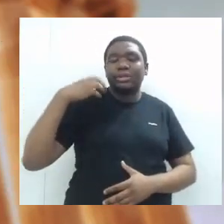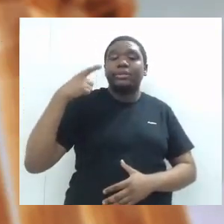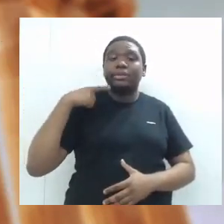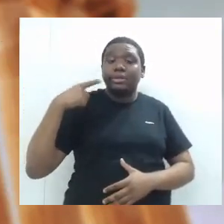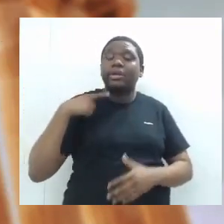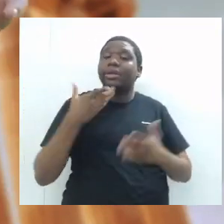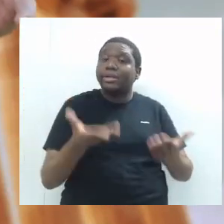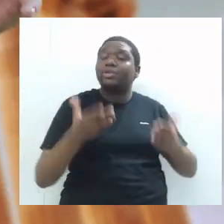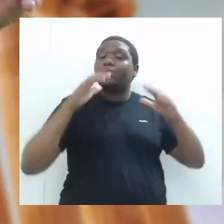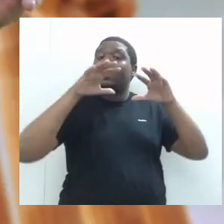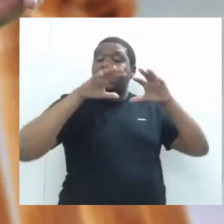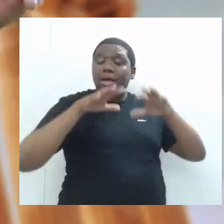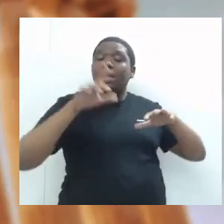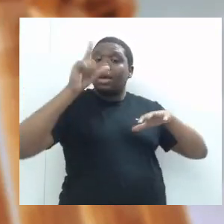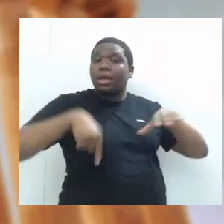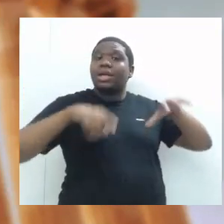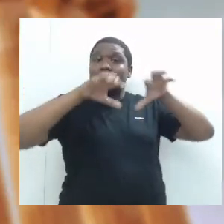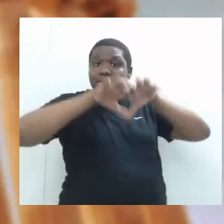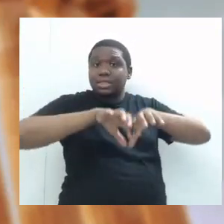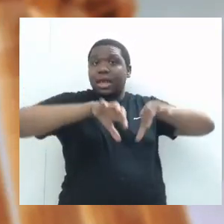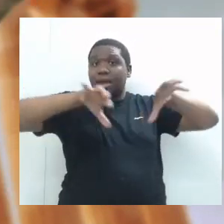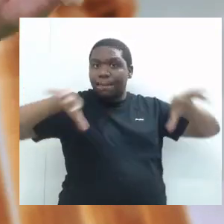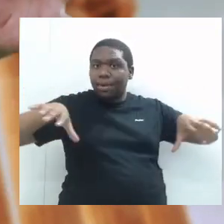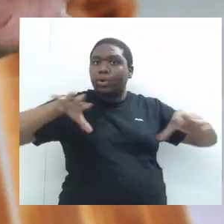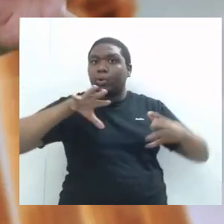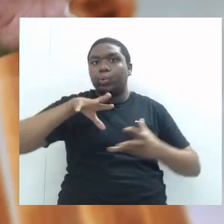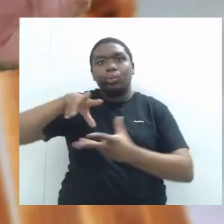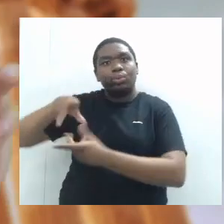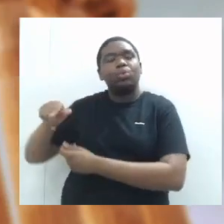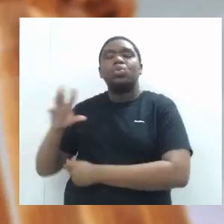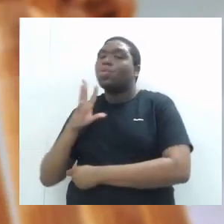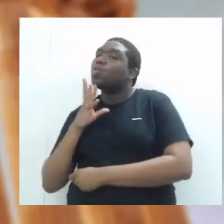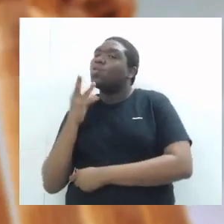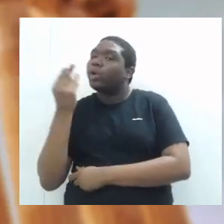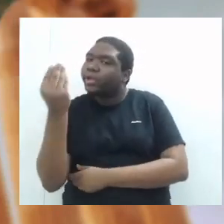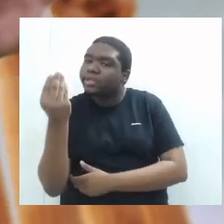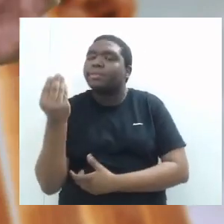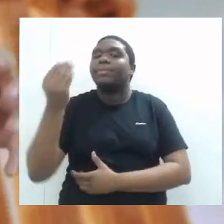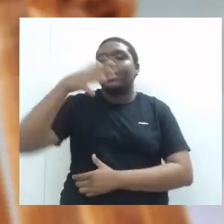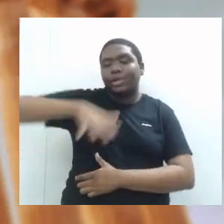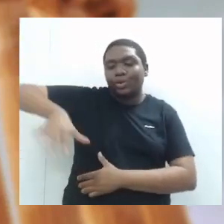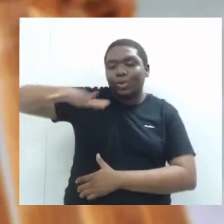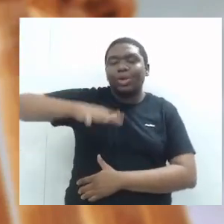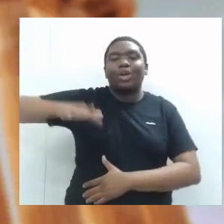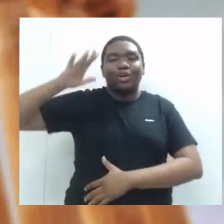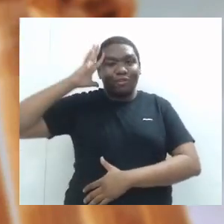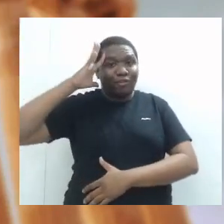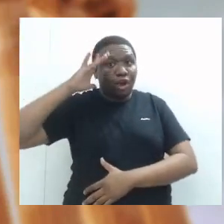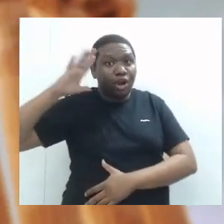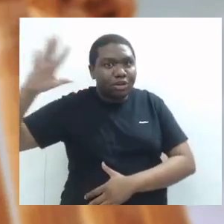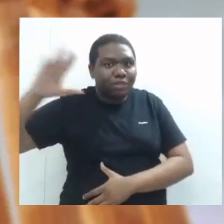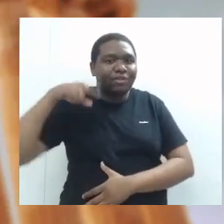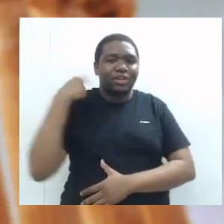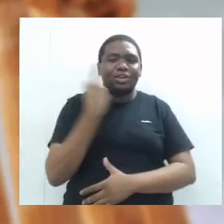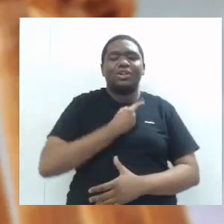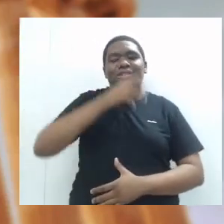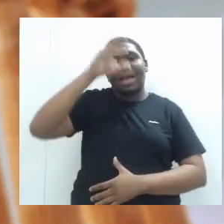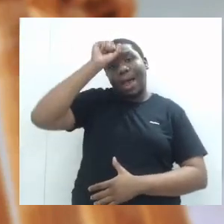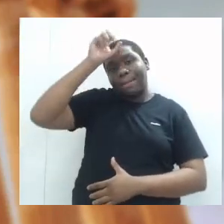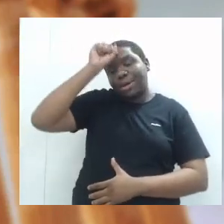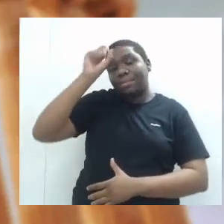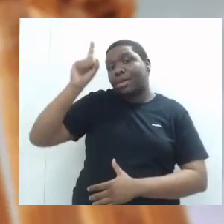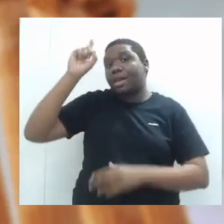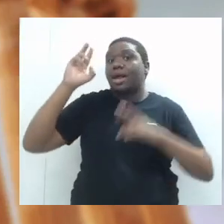um divisor, certo? Do mundo do conhecimento, da filosofia, que nós aprendemos que na